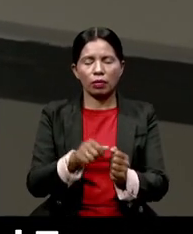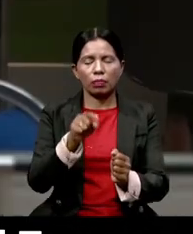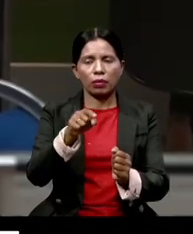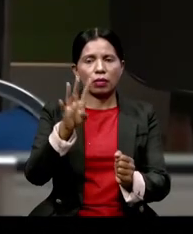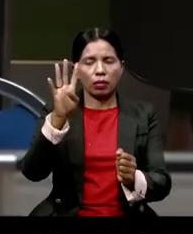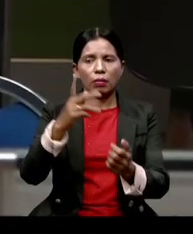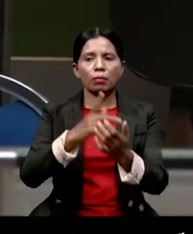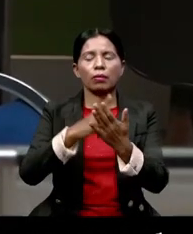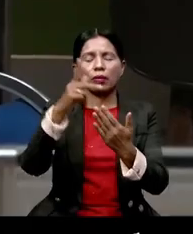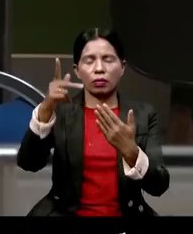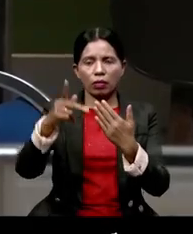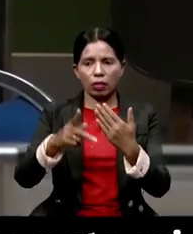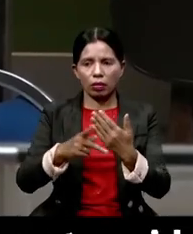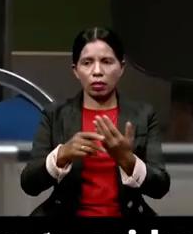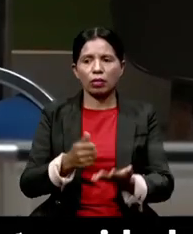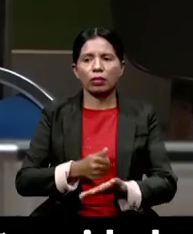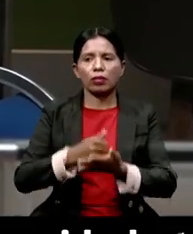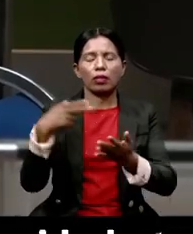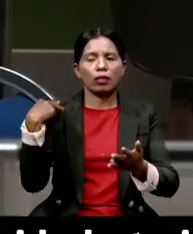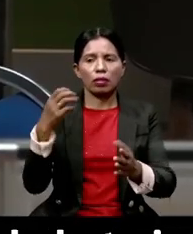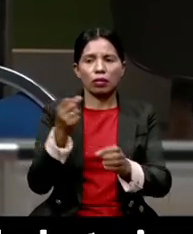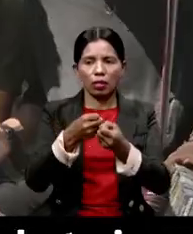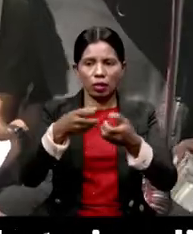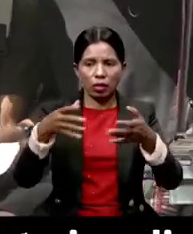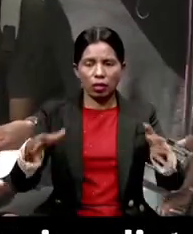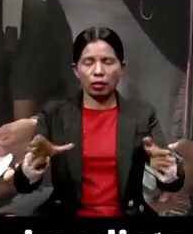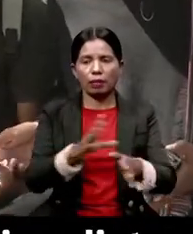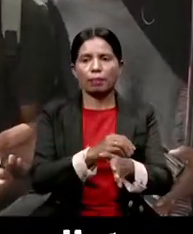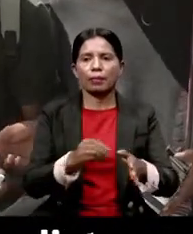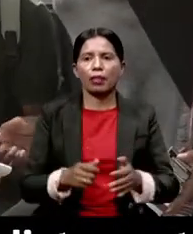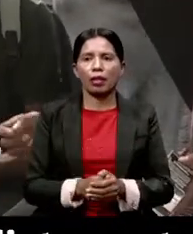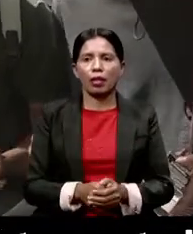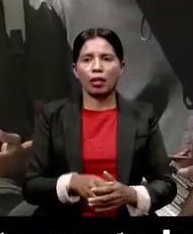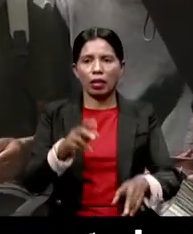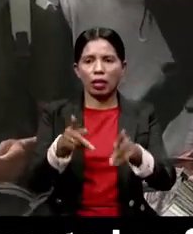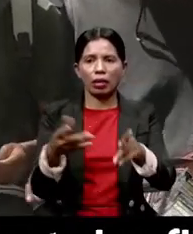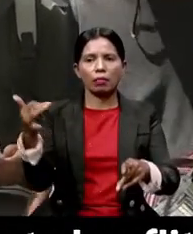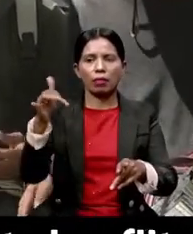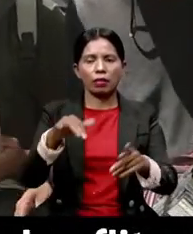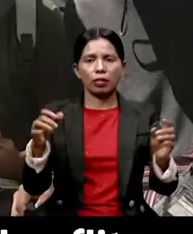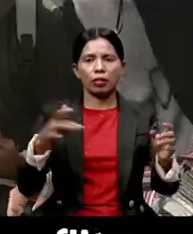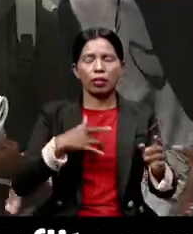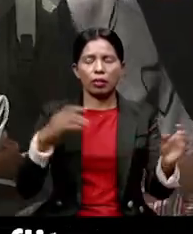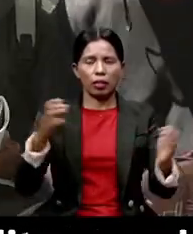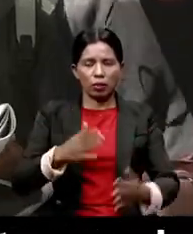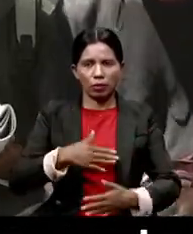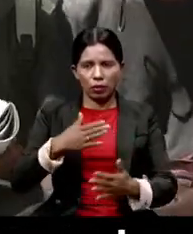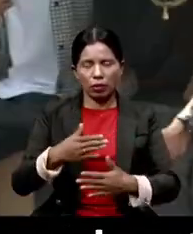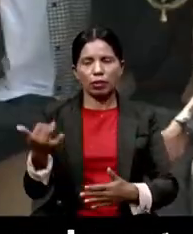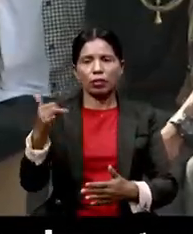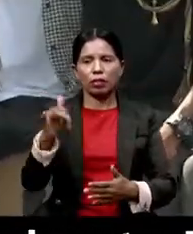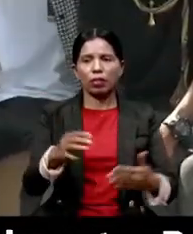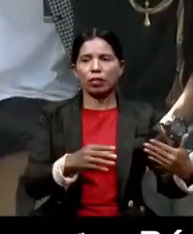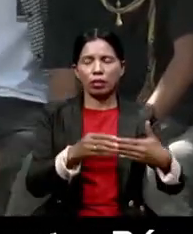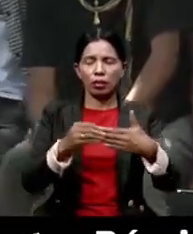ba programa Bolsa Parcial, onde alá com Bolsa Agbit. Beneficiários Sira lamenta a decisão, não se